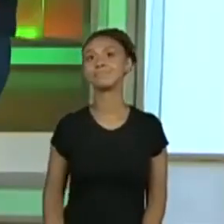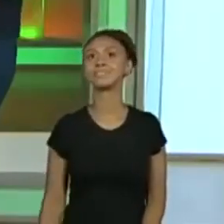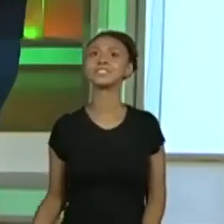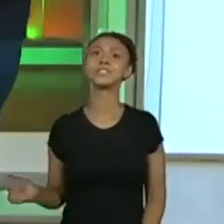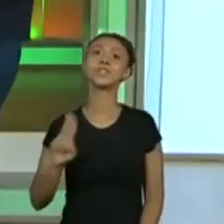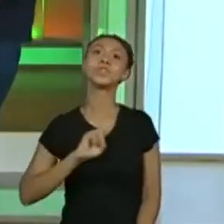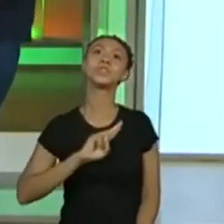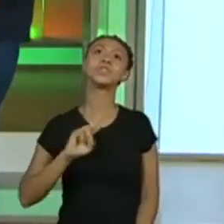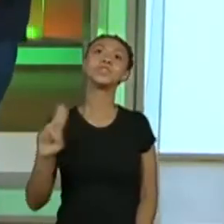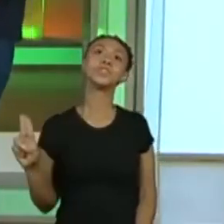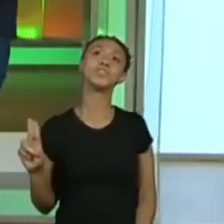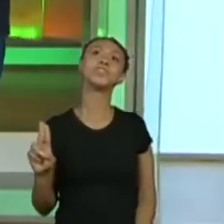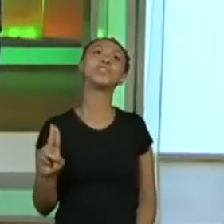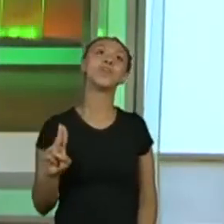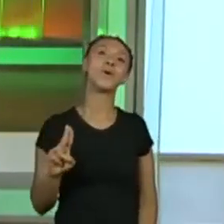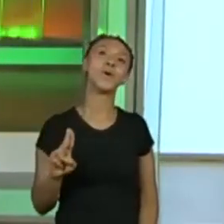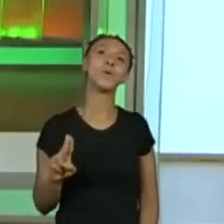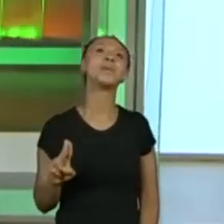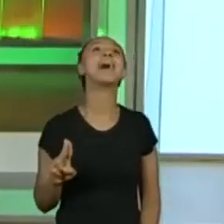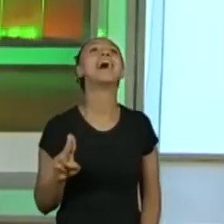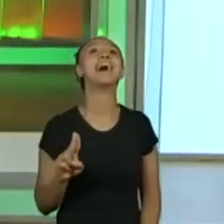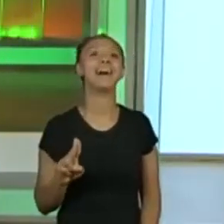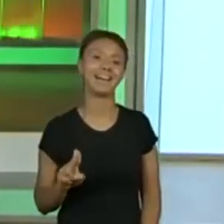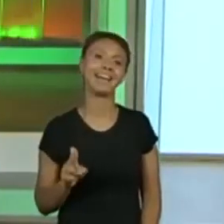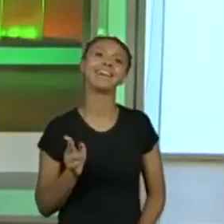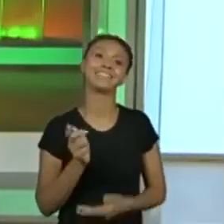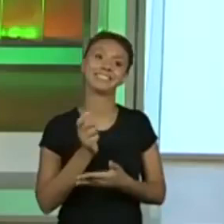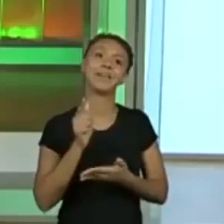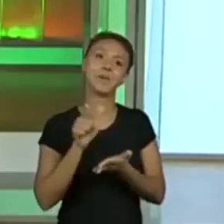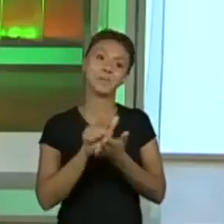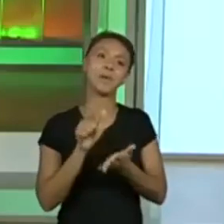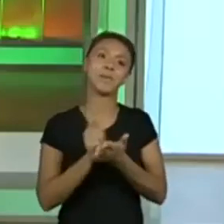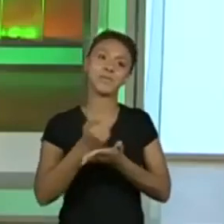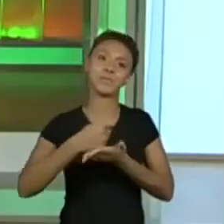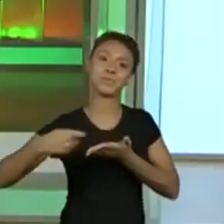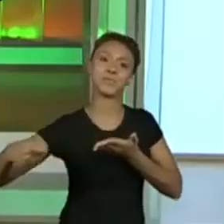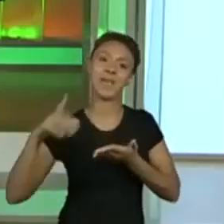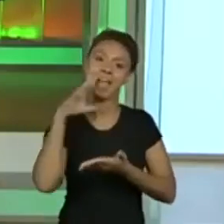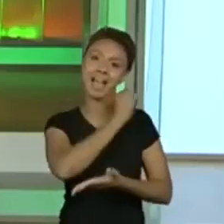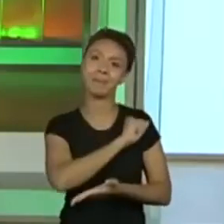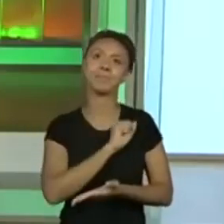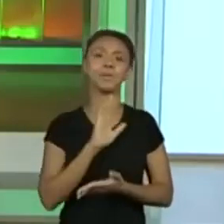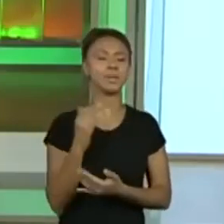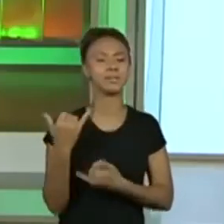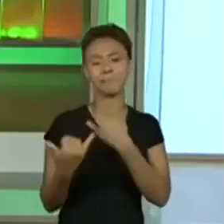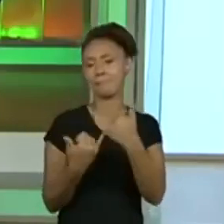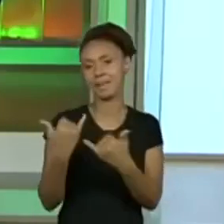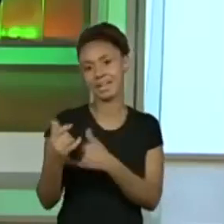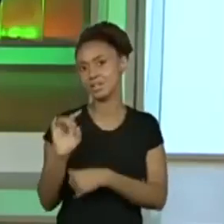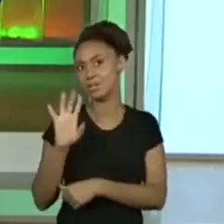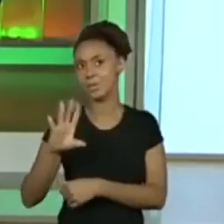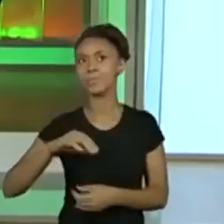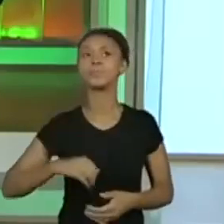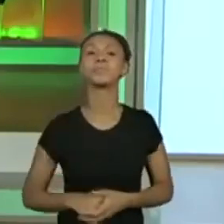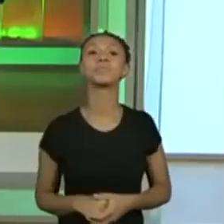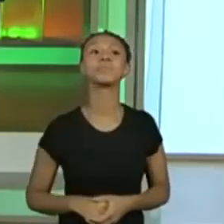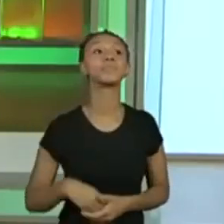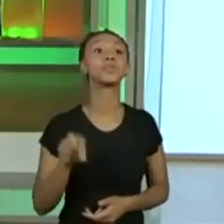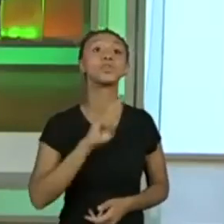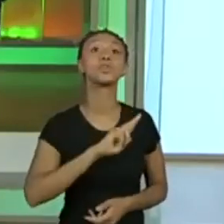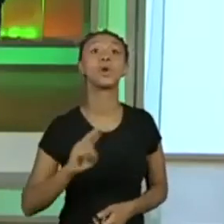eles falaram que na folha de papel é mais rápido. Ai, obrigada. Obrigada. Tá vendo? Tá, mas a gente tá brincando só para mostrar, tá bom? Vamos lá.